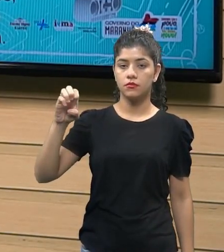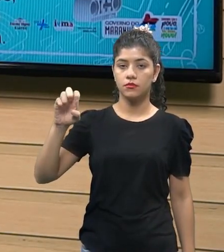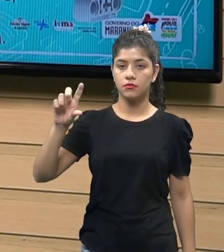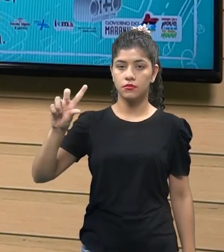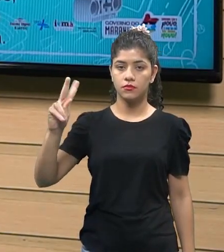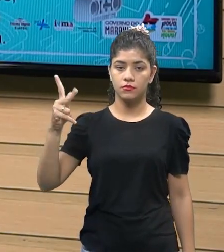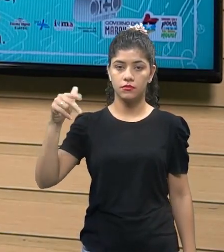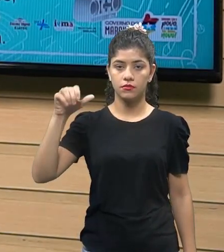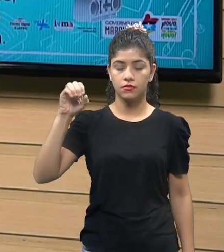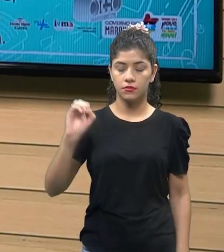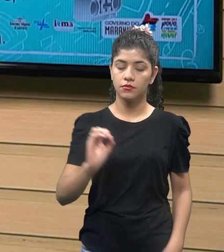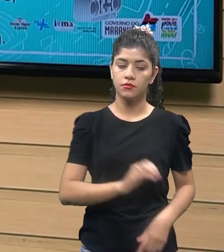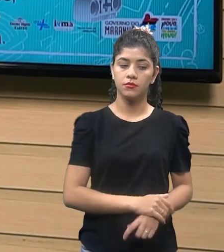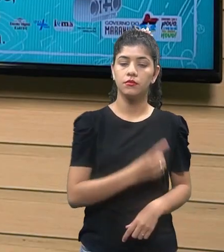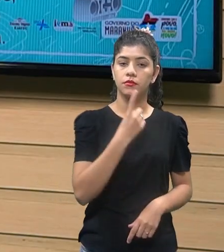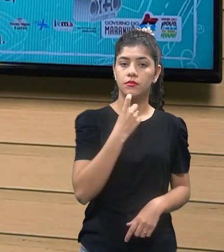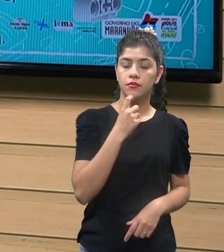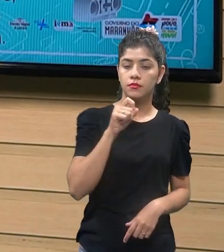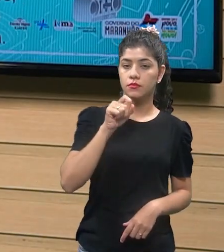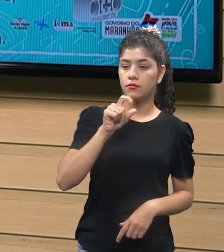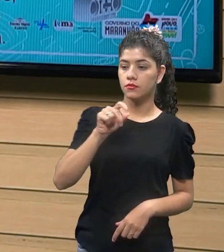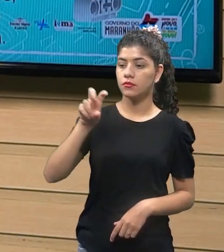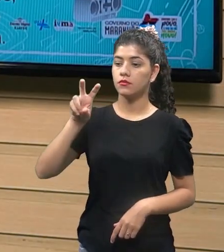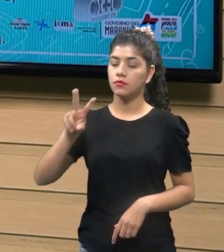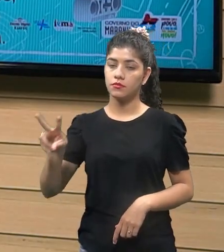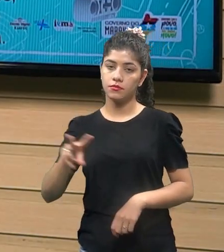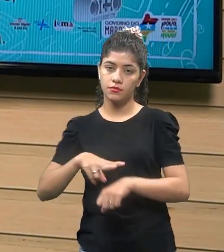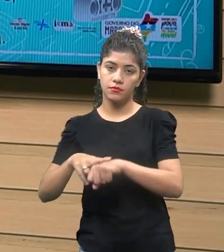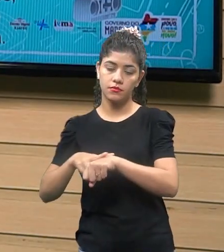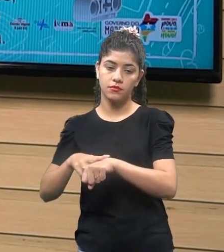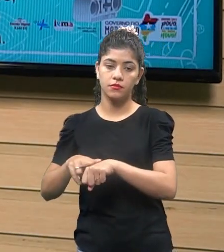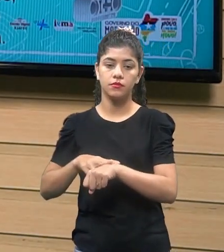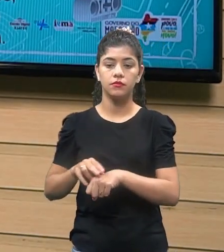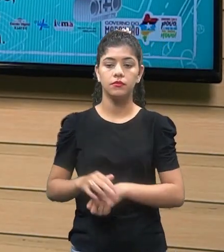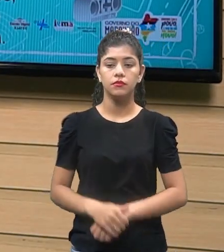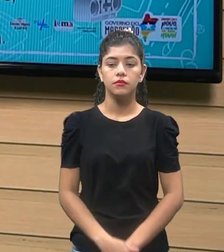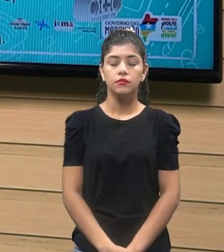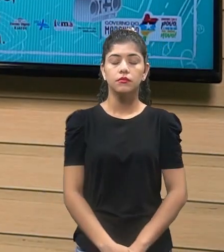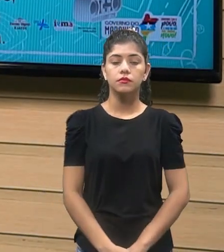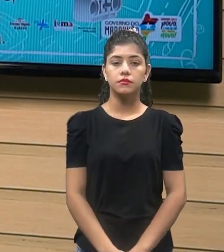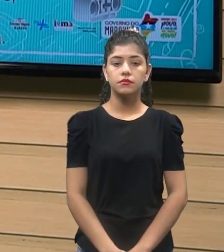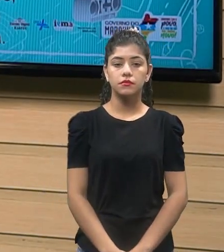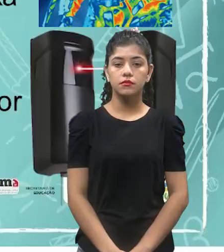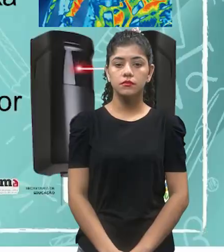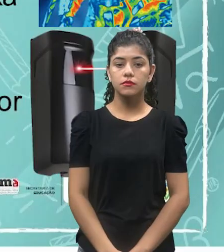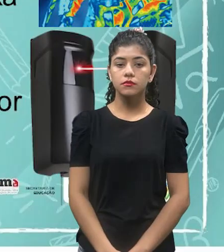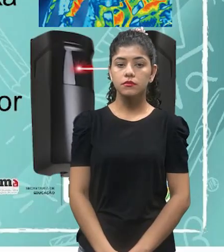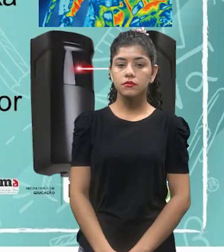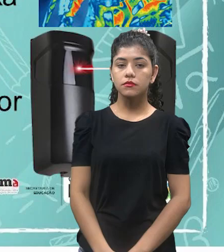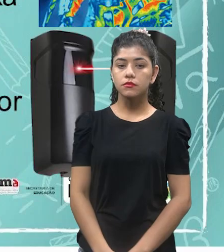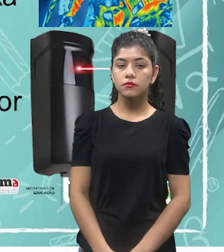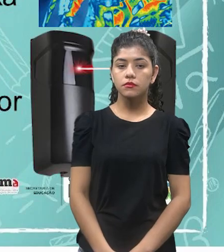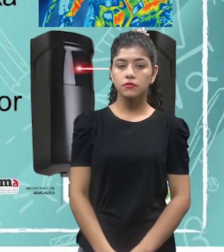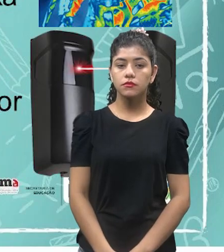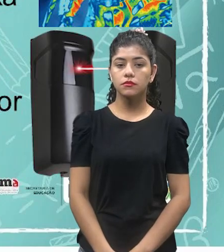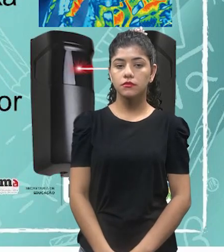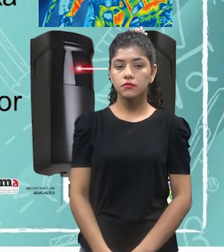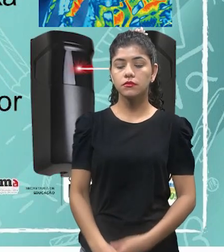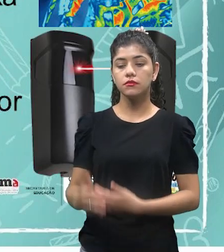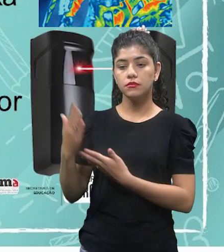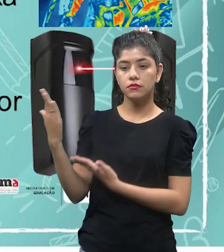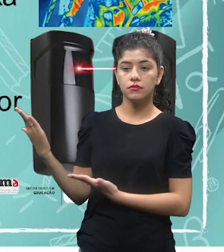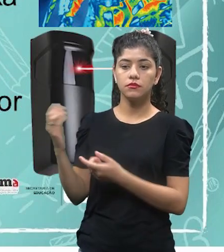azul, passando ali pelo verde, que está mais ou menos ali no centro do nosso espectro.